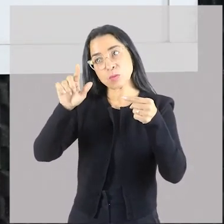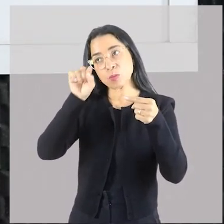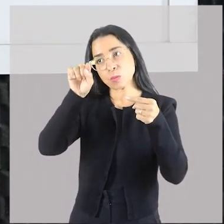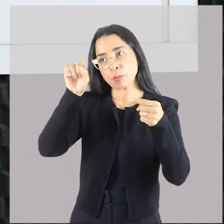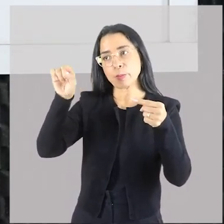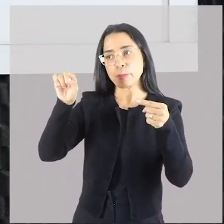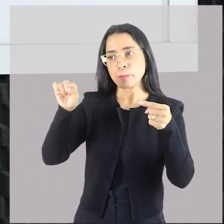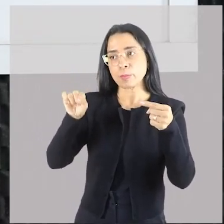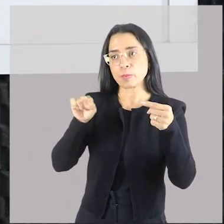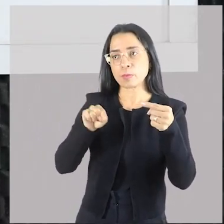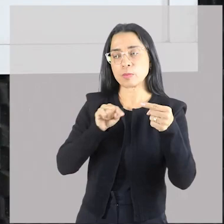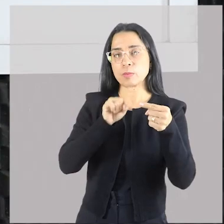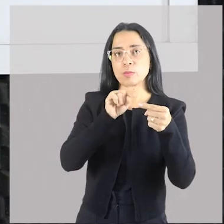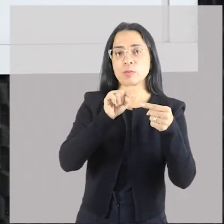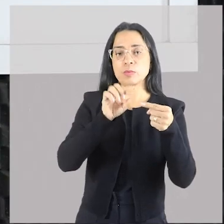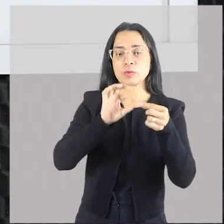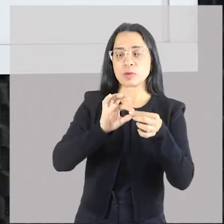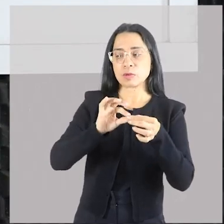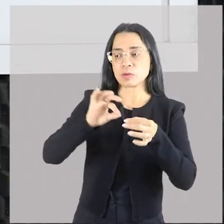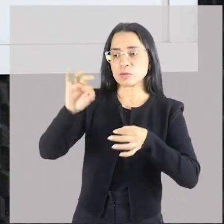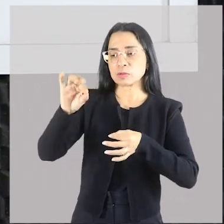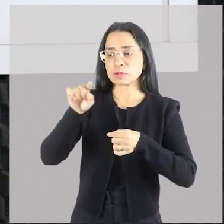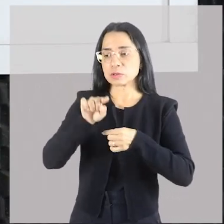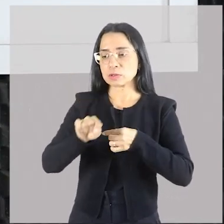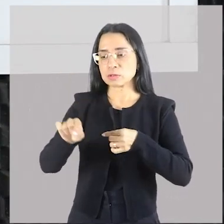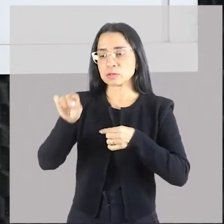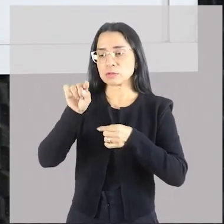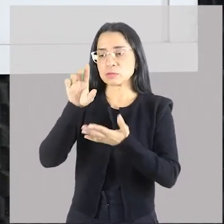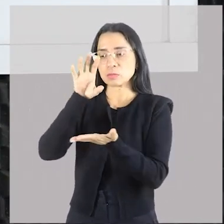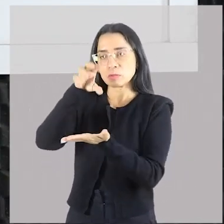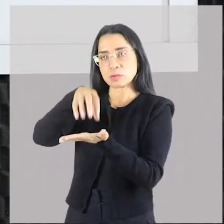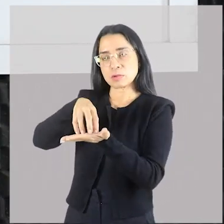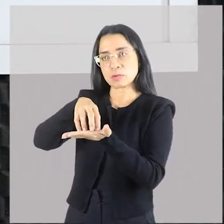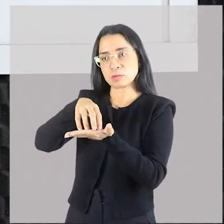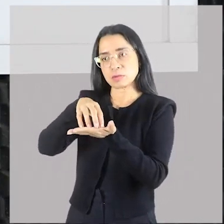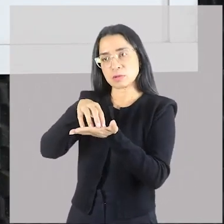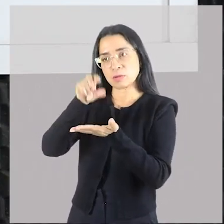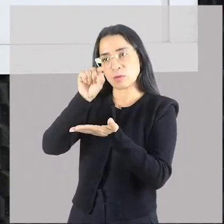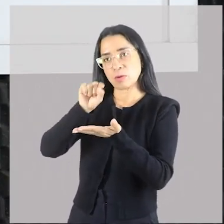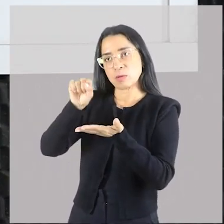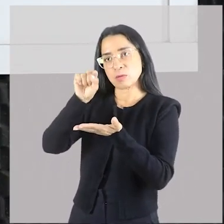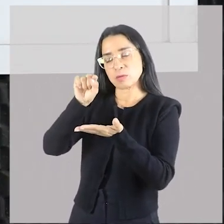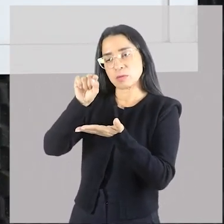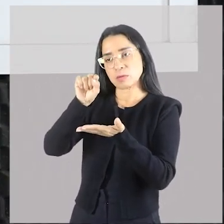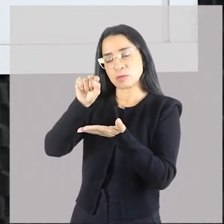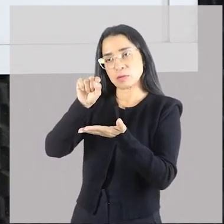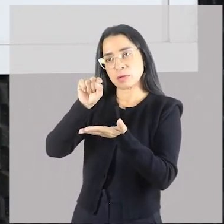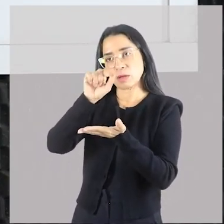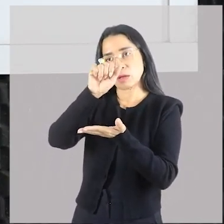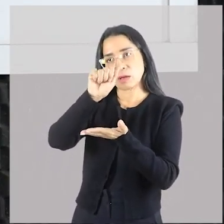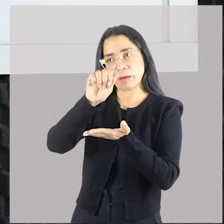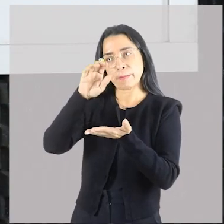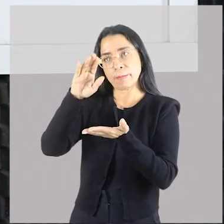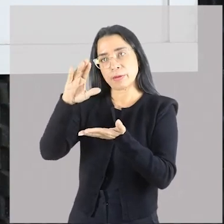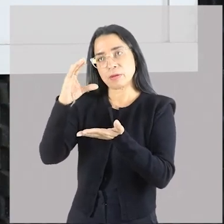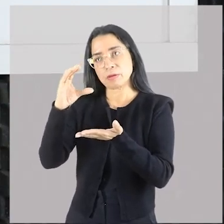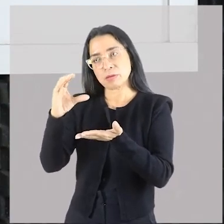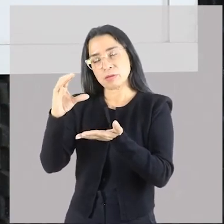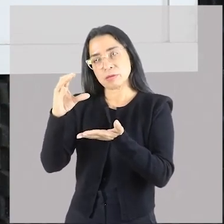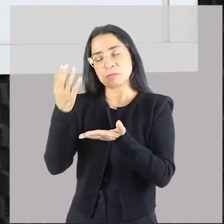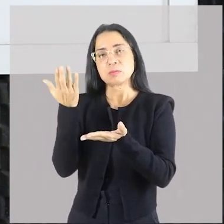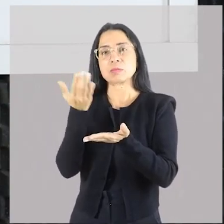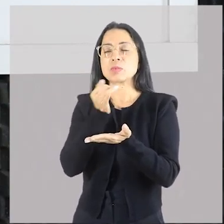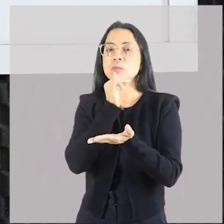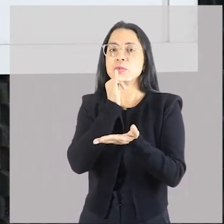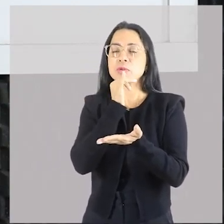que estão a uma mesma distância desse centro. Tem um ponto A, um ponto B, um ponto C. E vamos supor